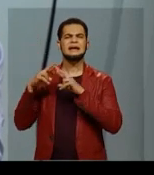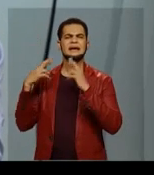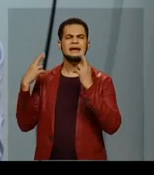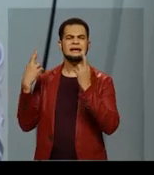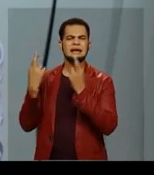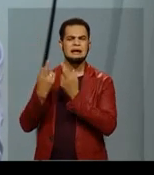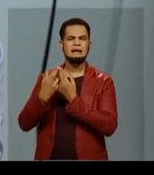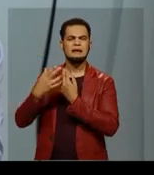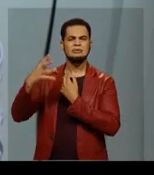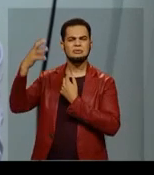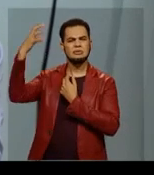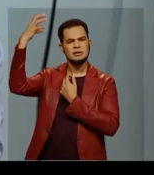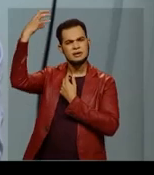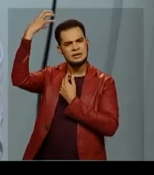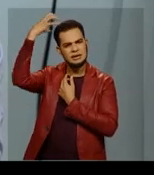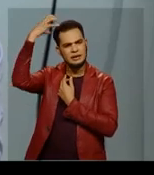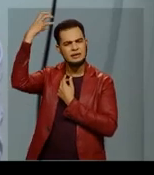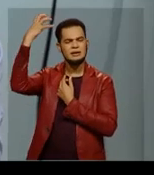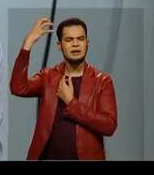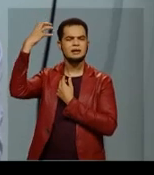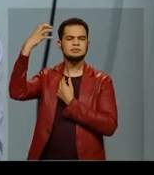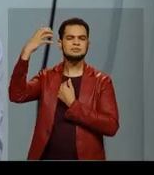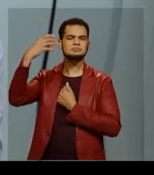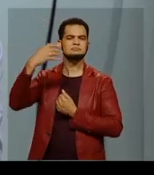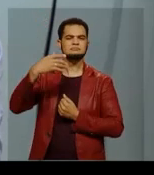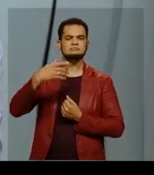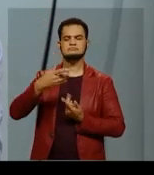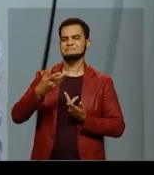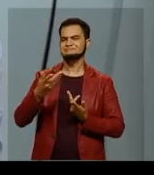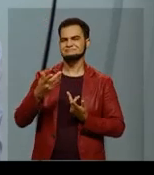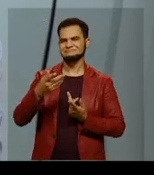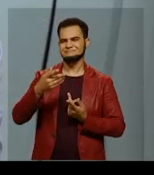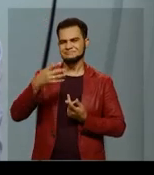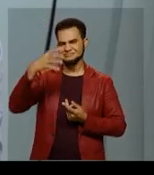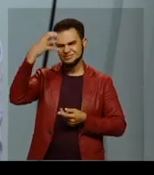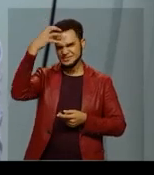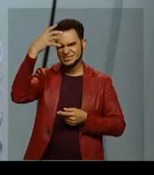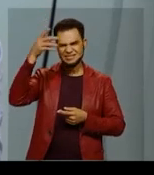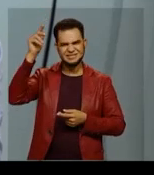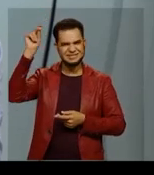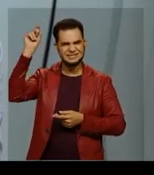no princípio do século XX, a gente vê